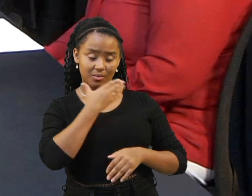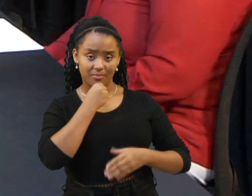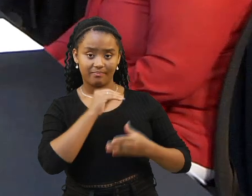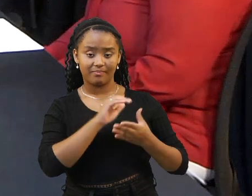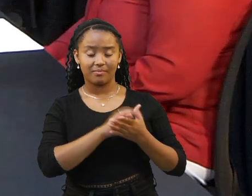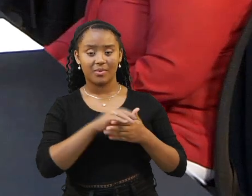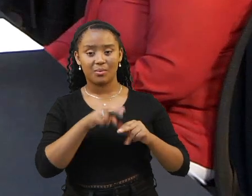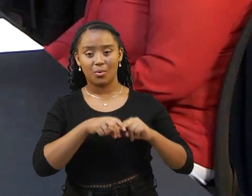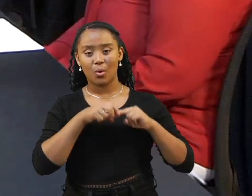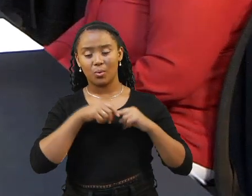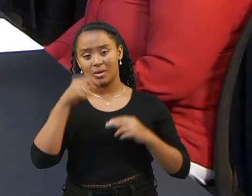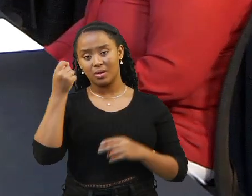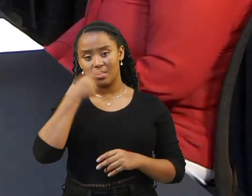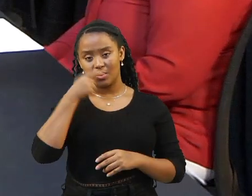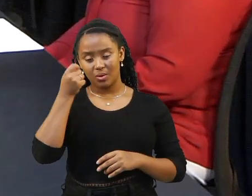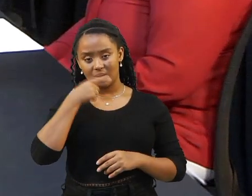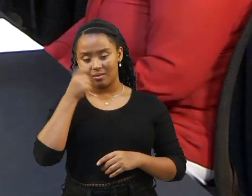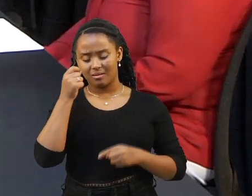medicamento, os